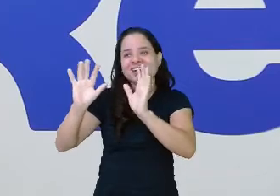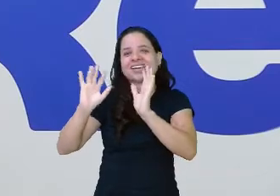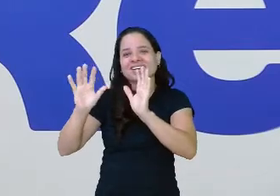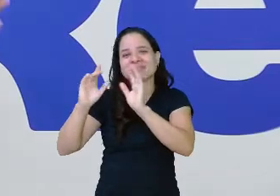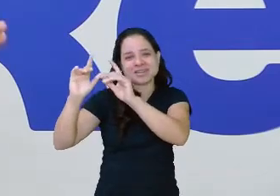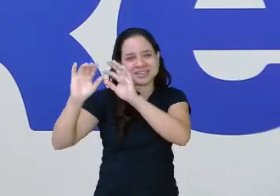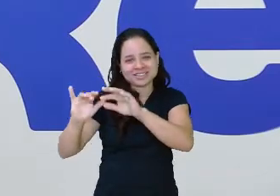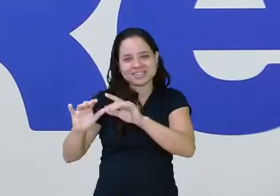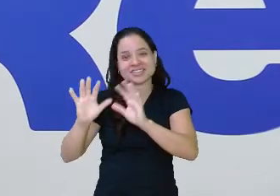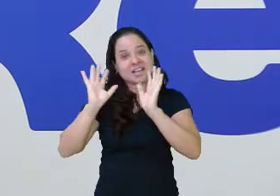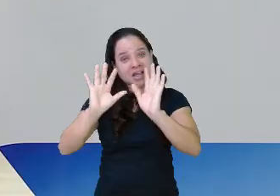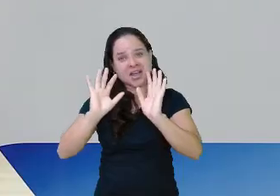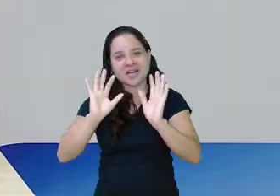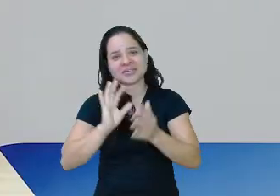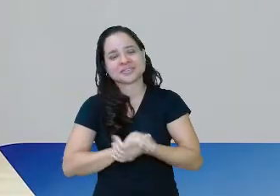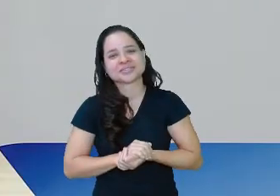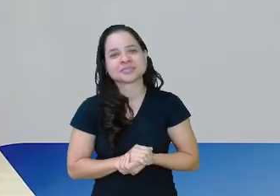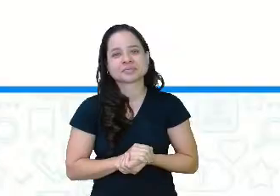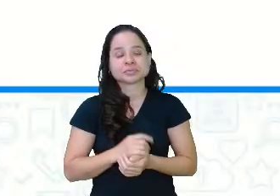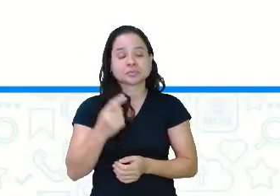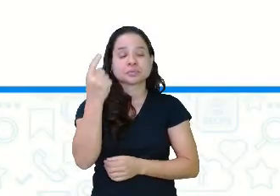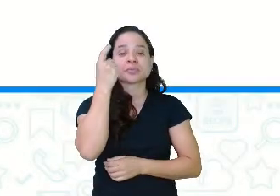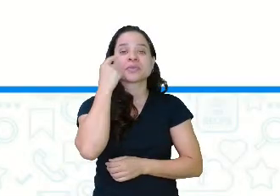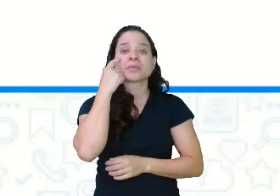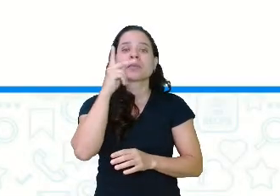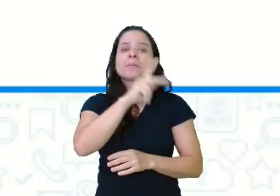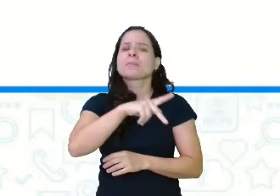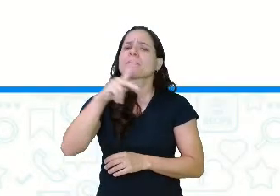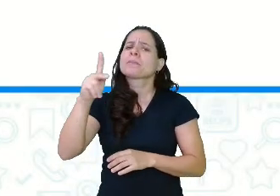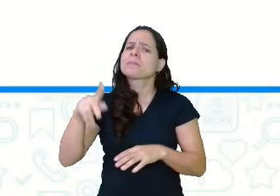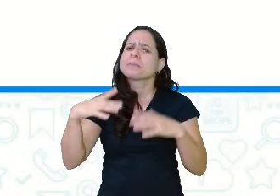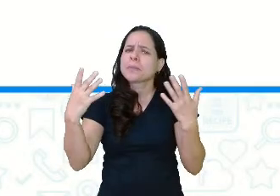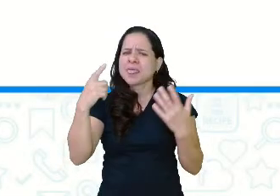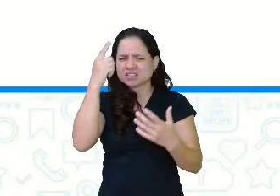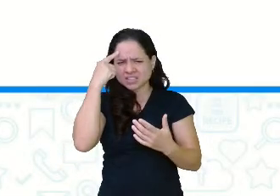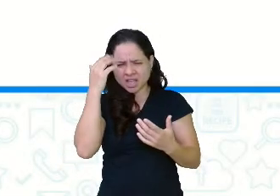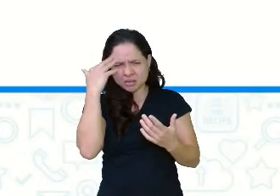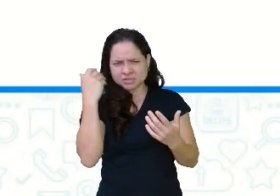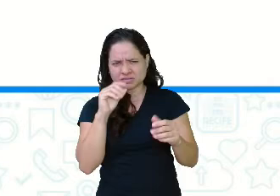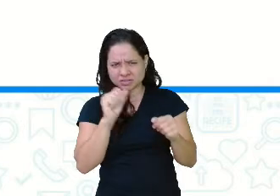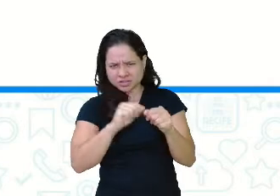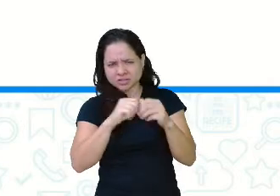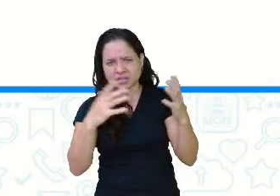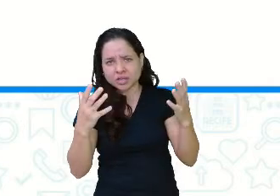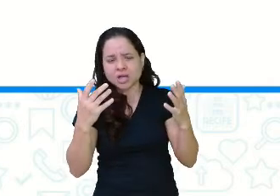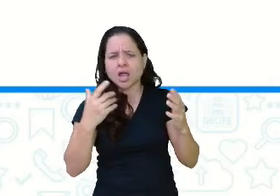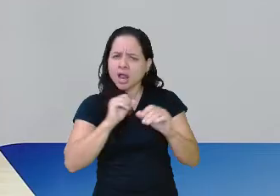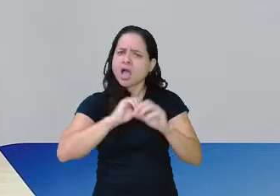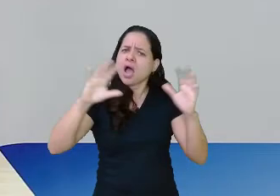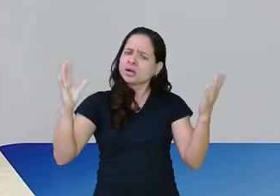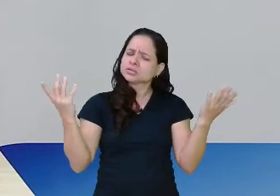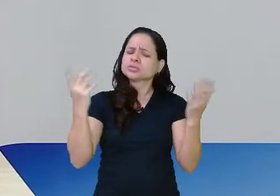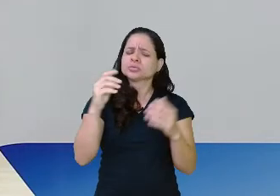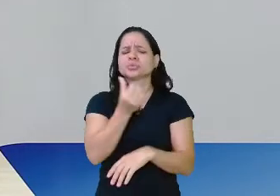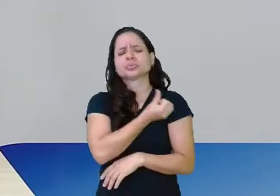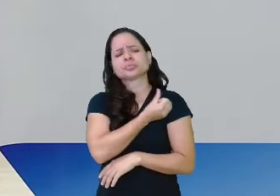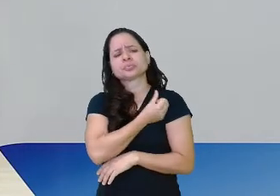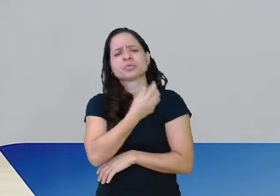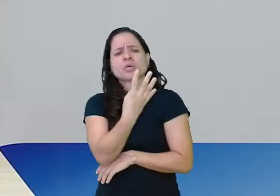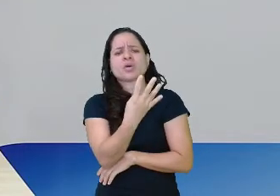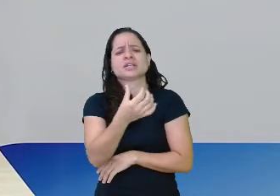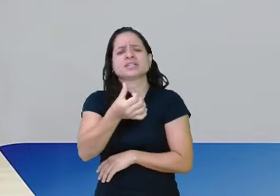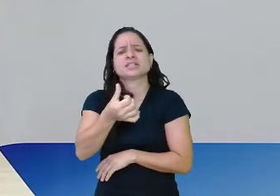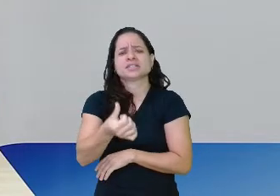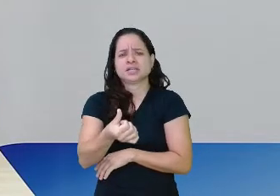gatilho lá para poder digitar. Vamos lá. Olha só, professora, é só fazer isso? Claro que é. Os números 46